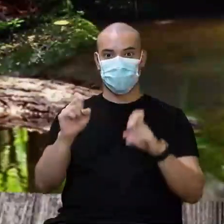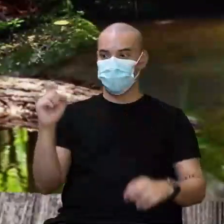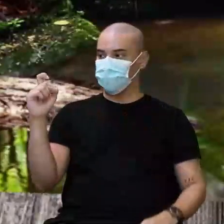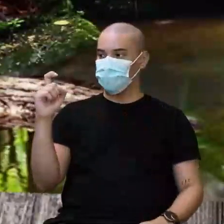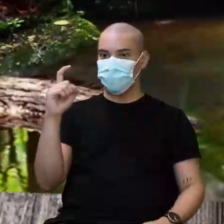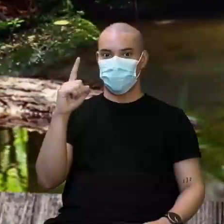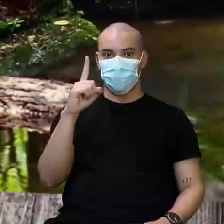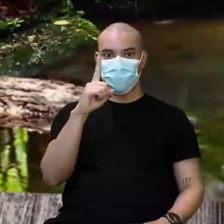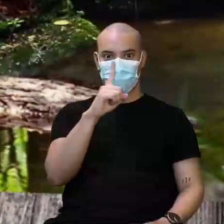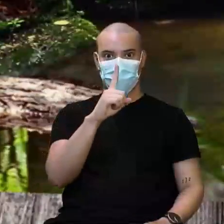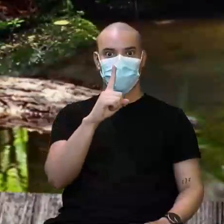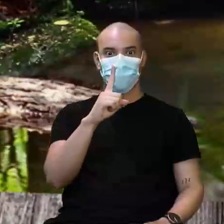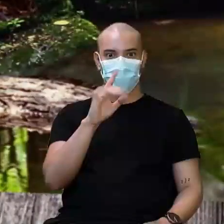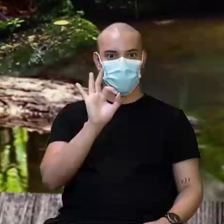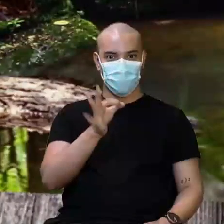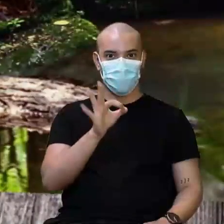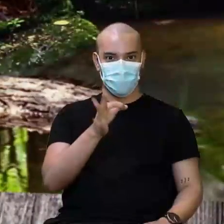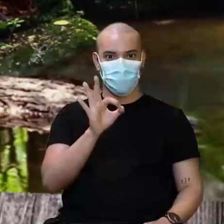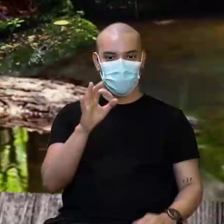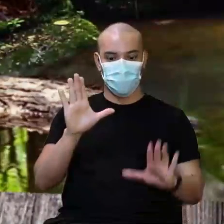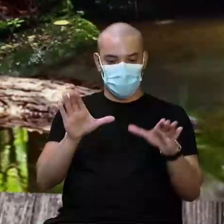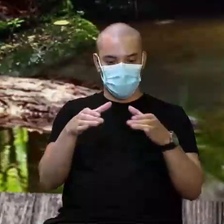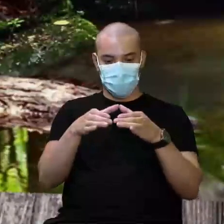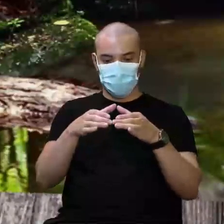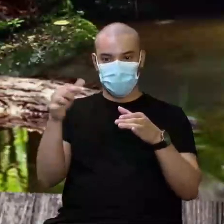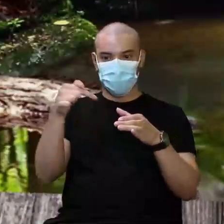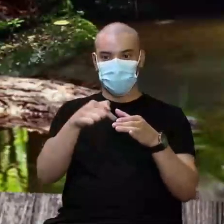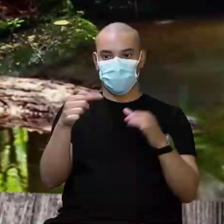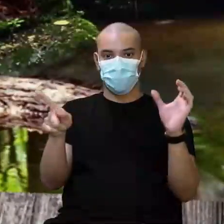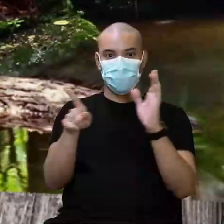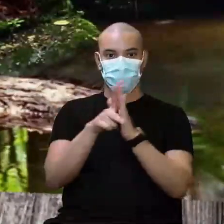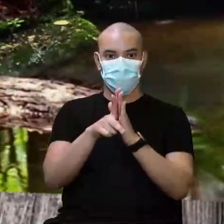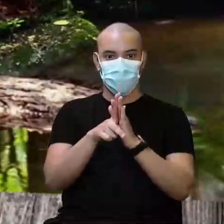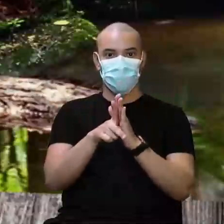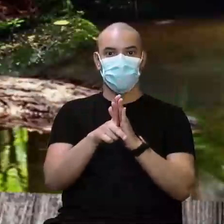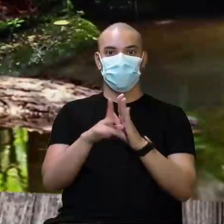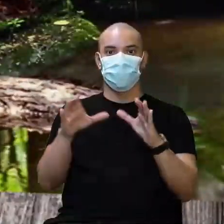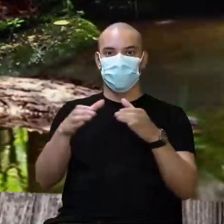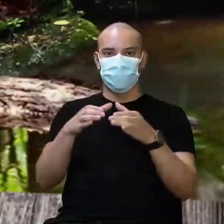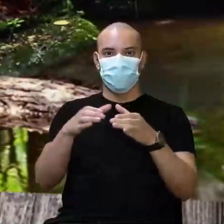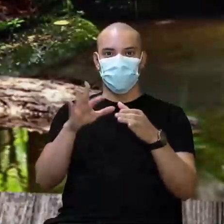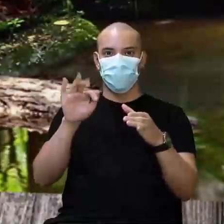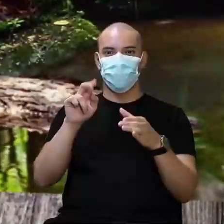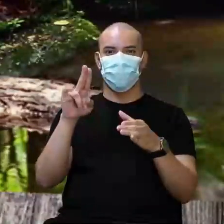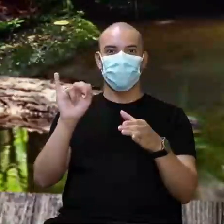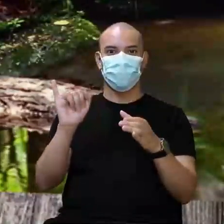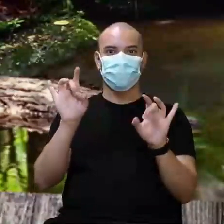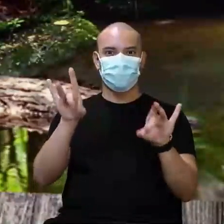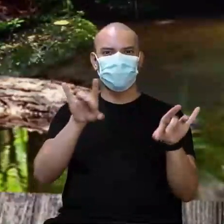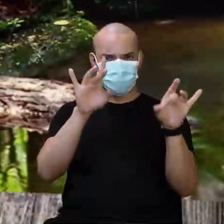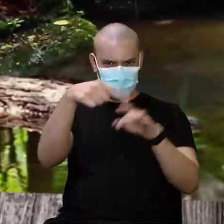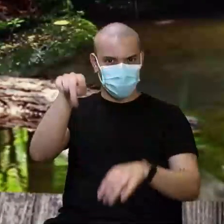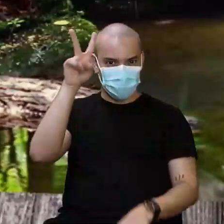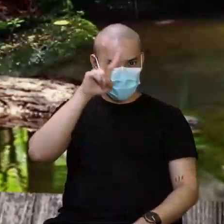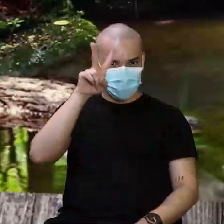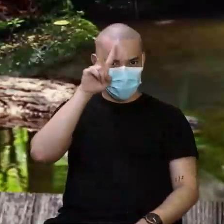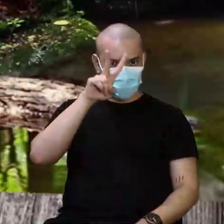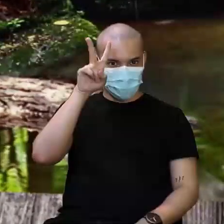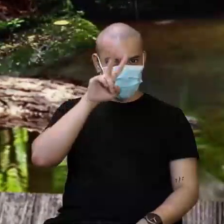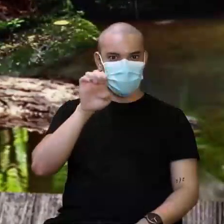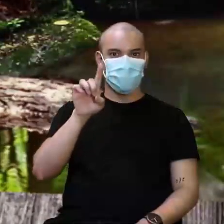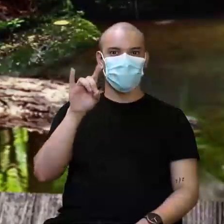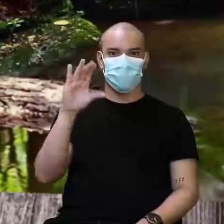evolução de um conjunto de uma fauna bem exótica. Quem lembra? A fauna